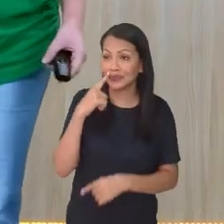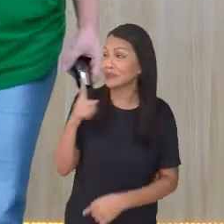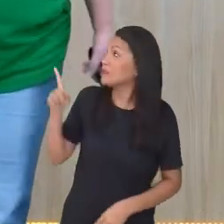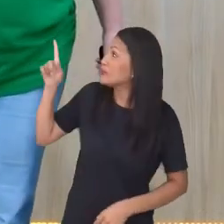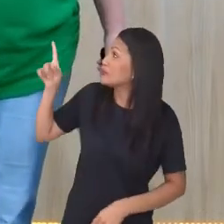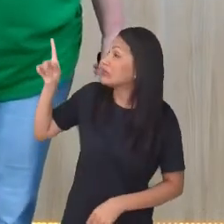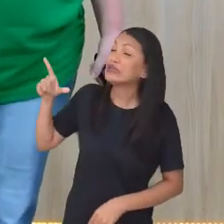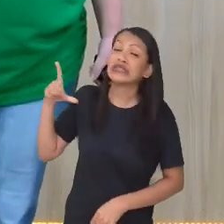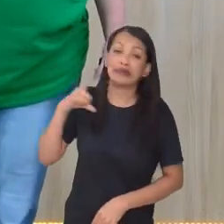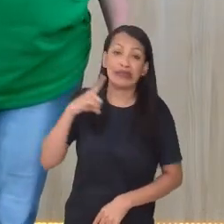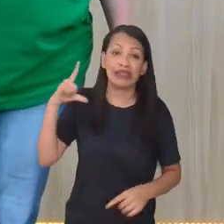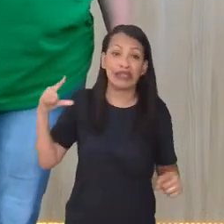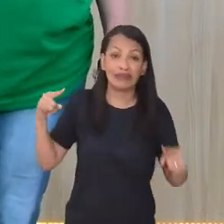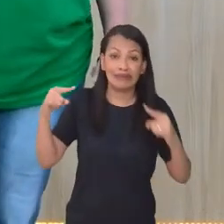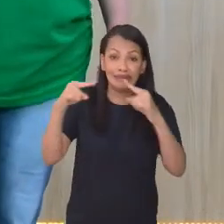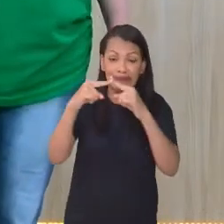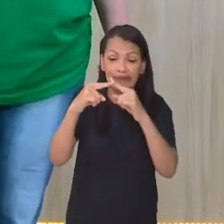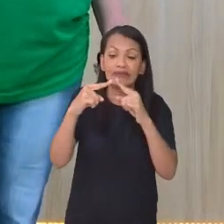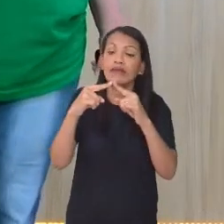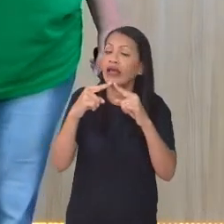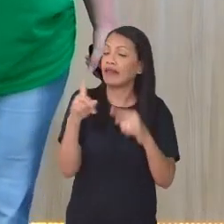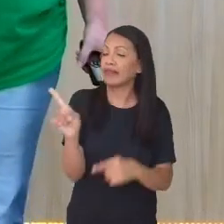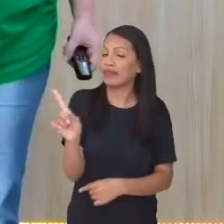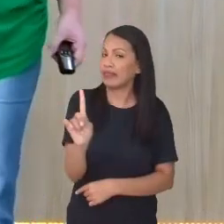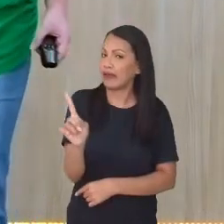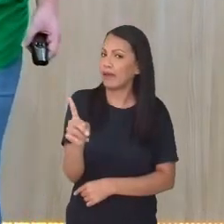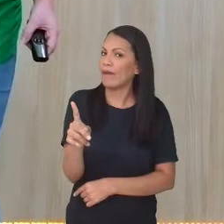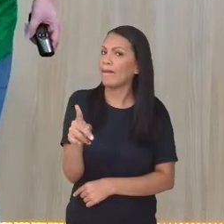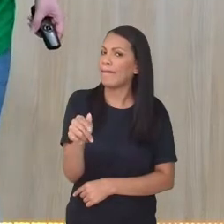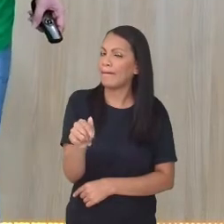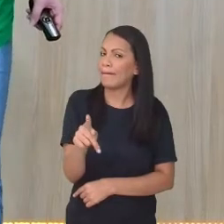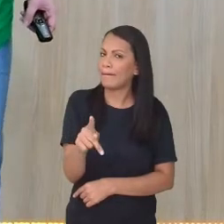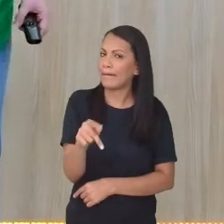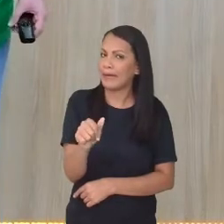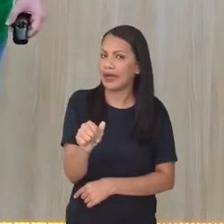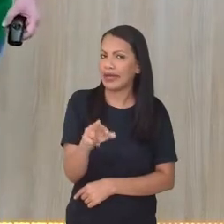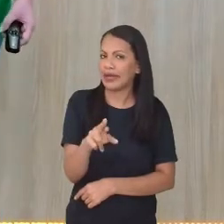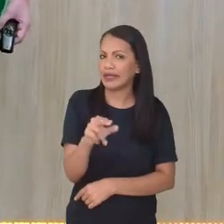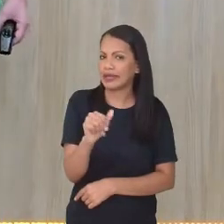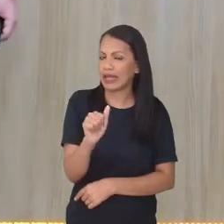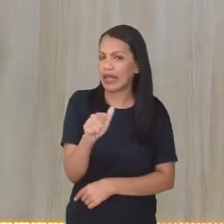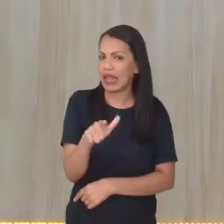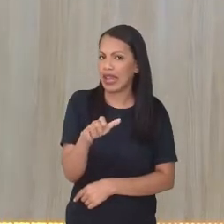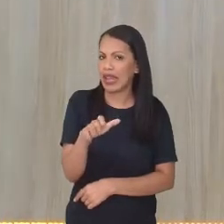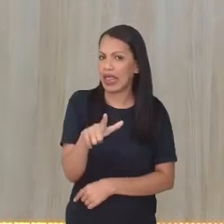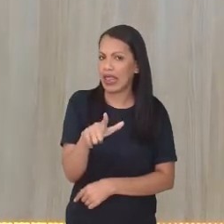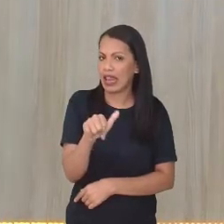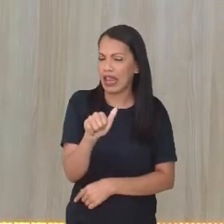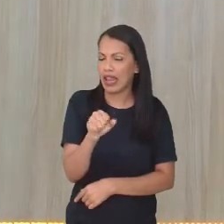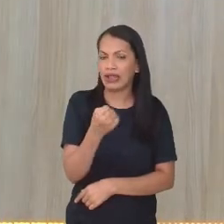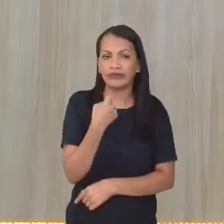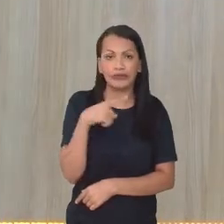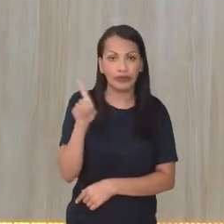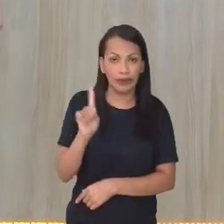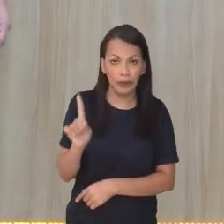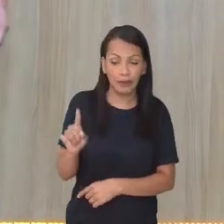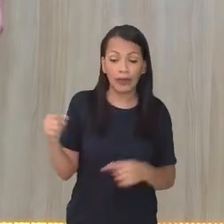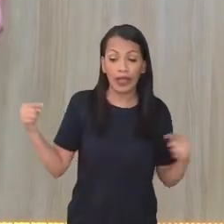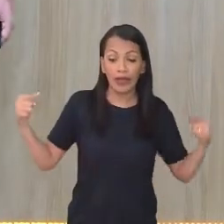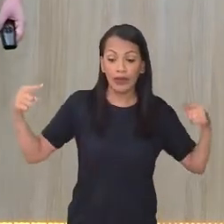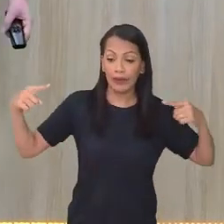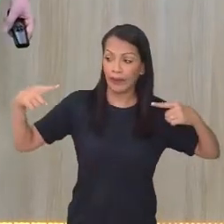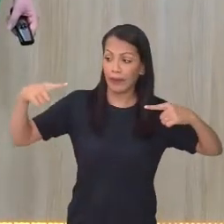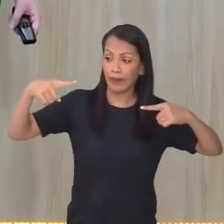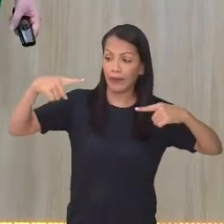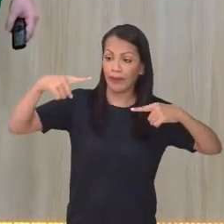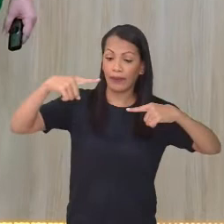retas paralelas, tá? Então, nossos quadriláteros, em particular o